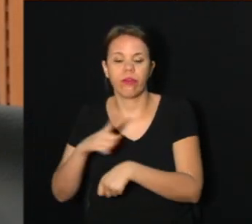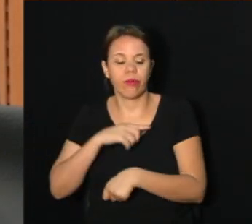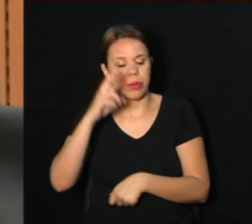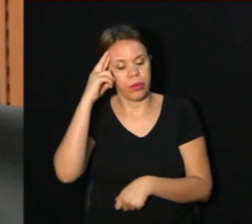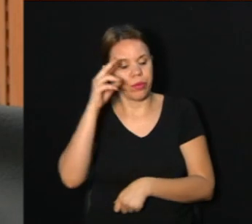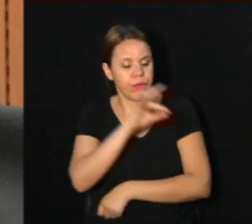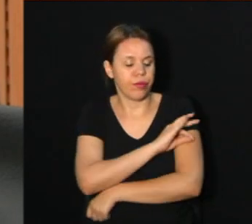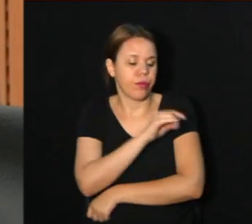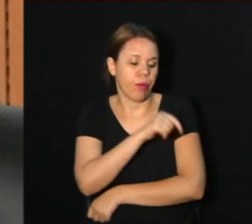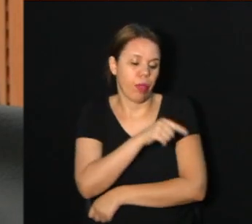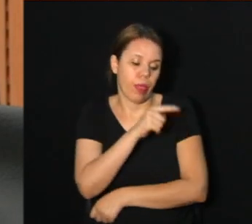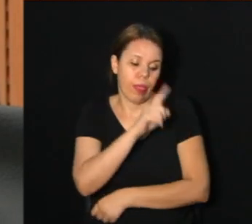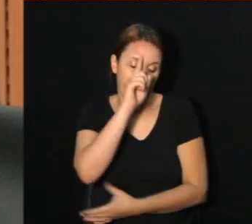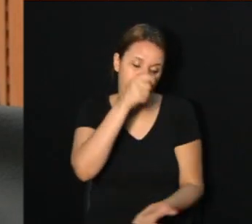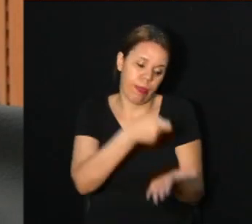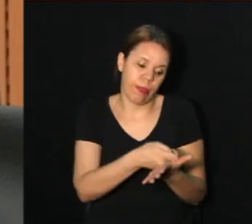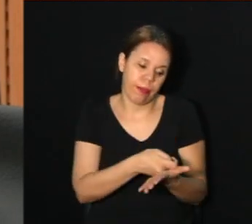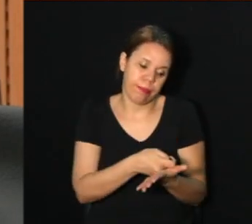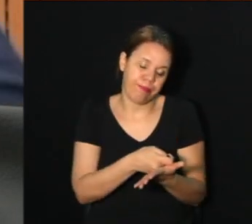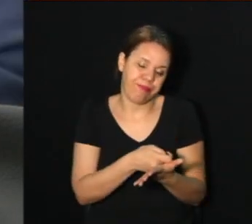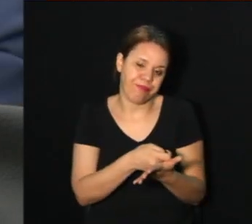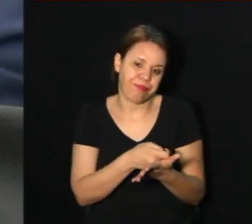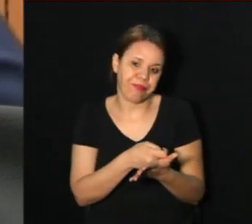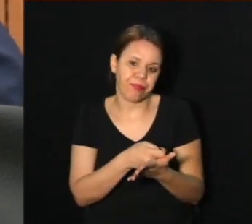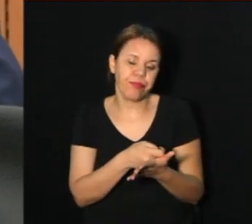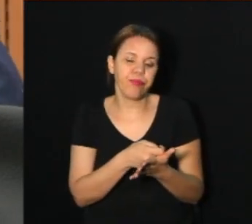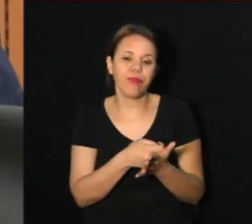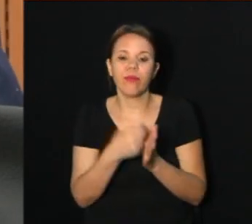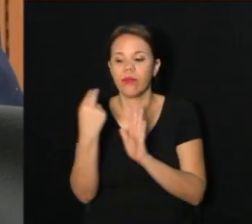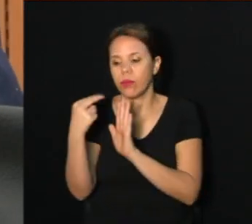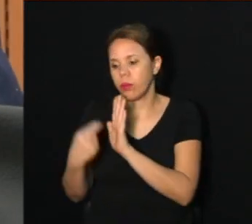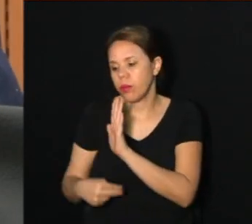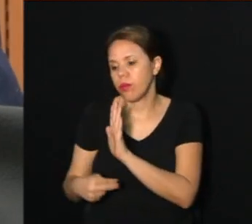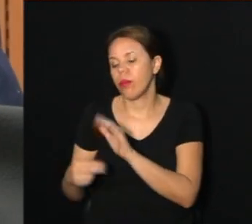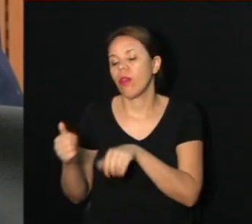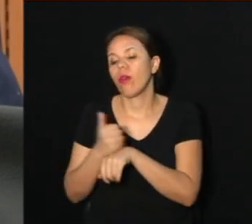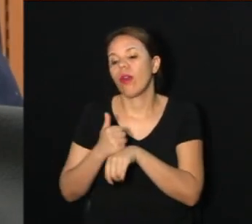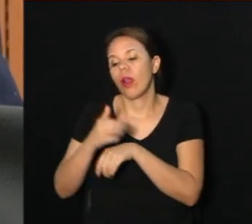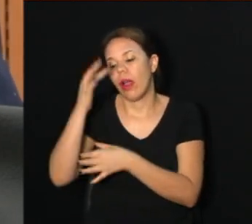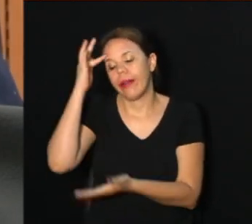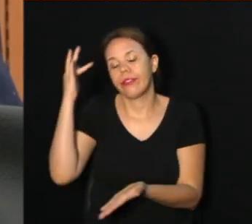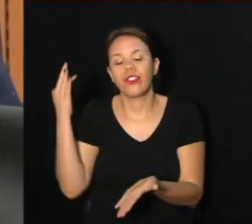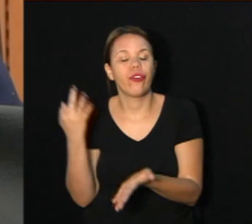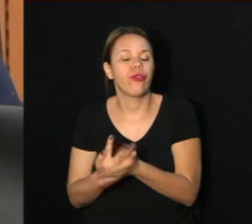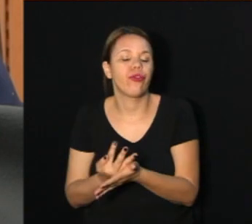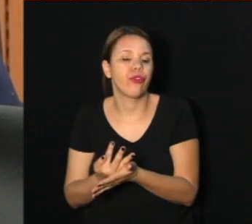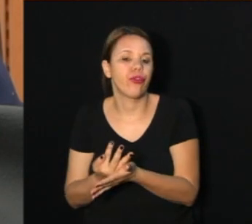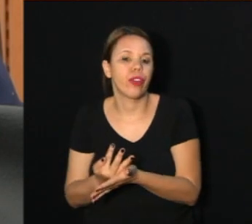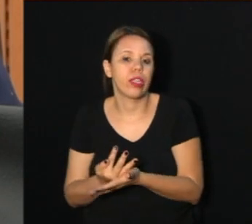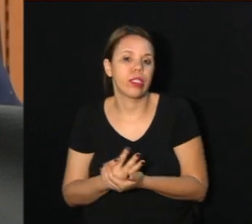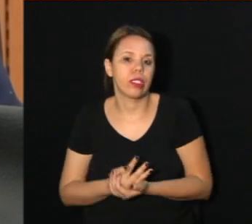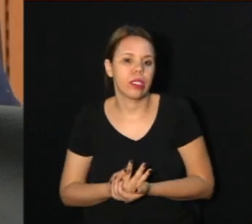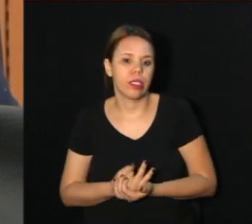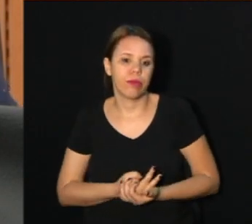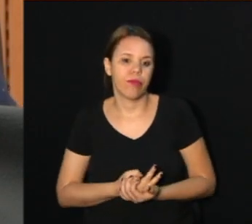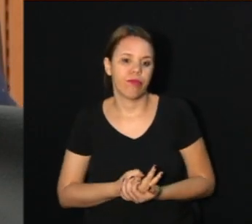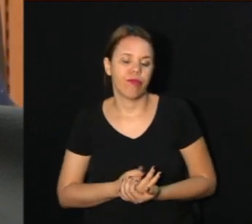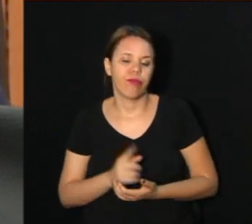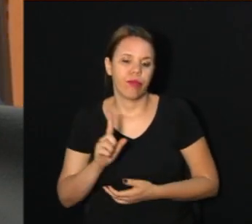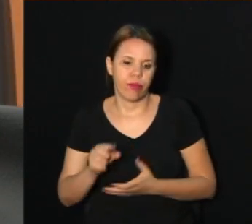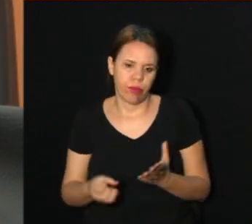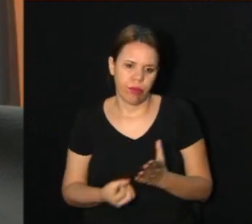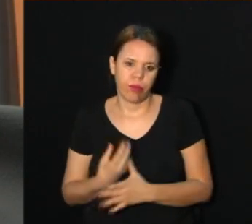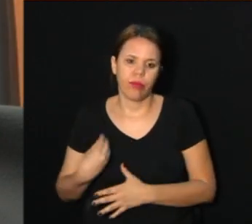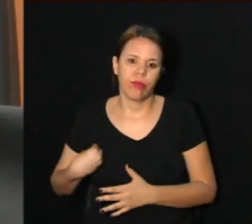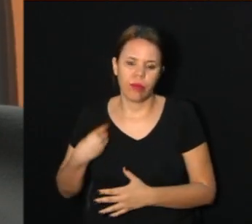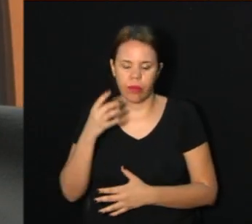Executivo, inclusive com relação às nomeações dos cargos de confiança. Isso é presente no